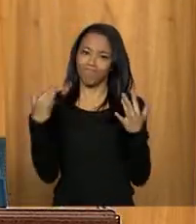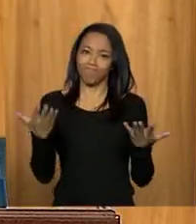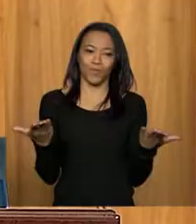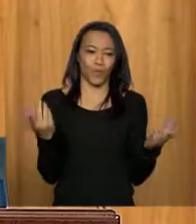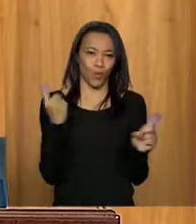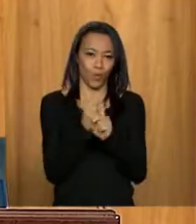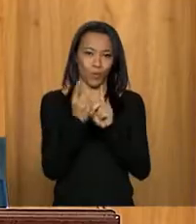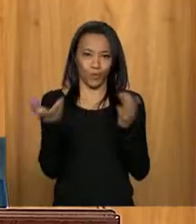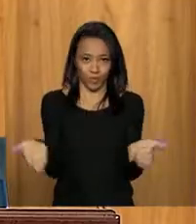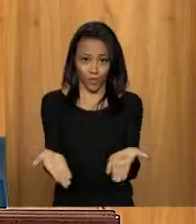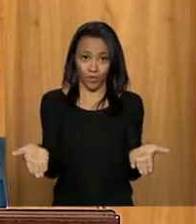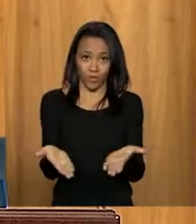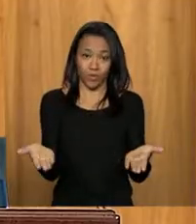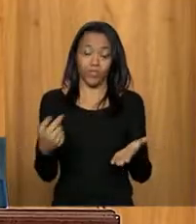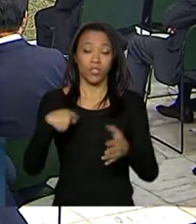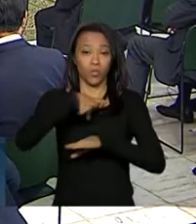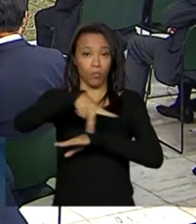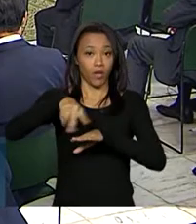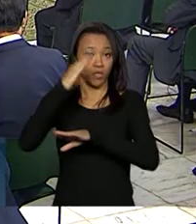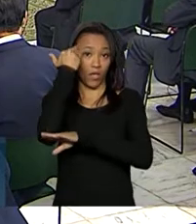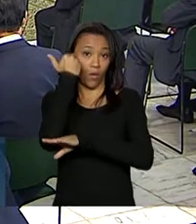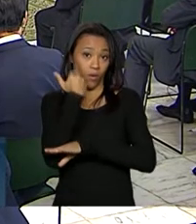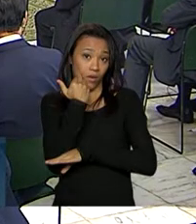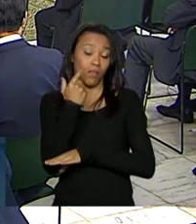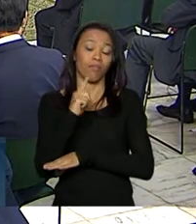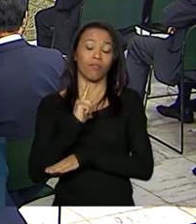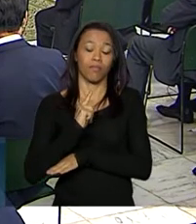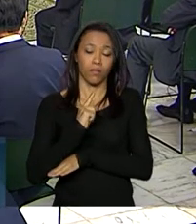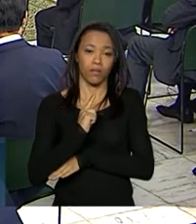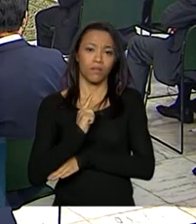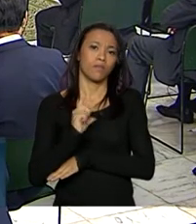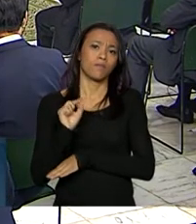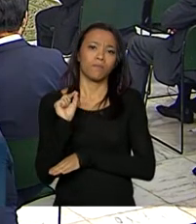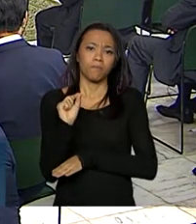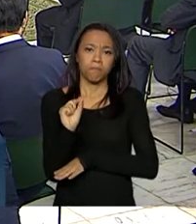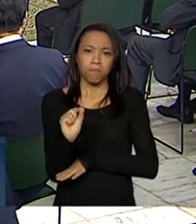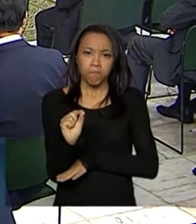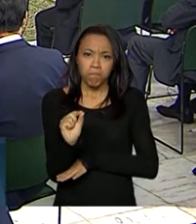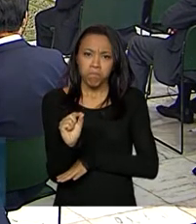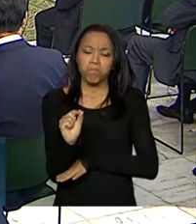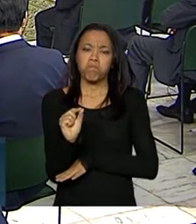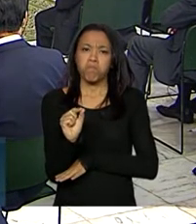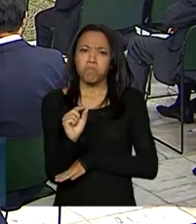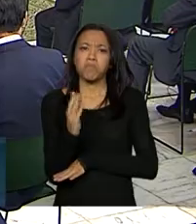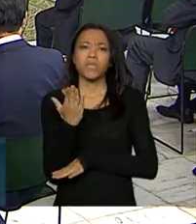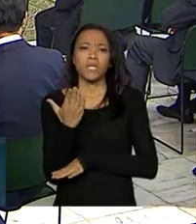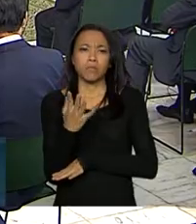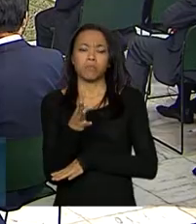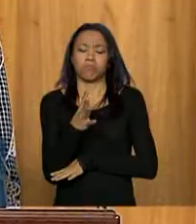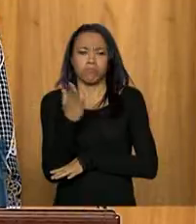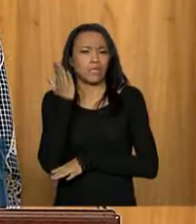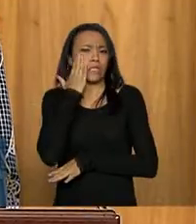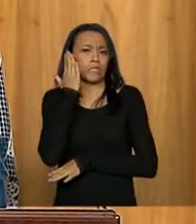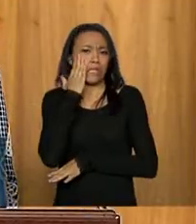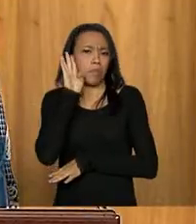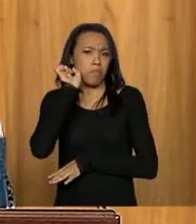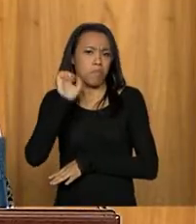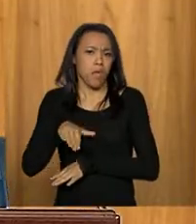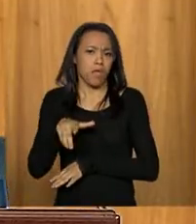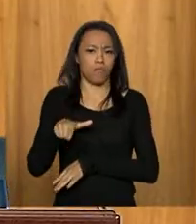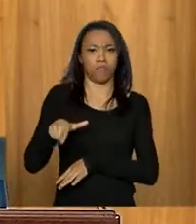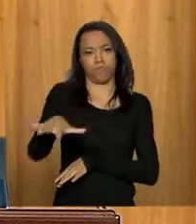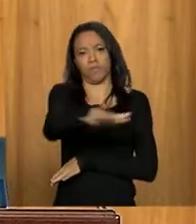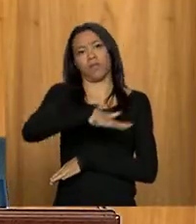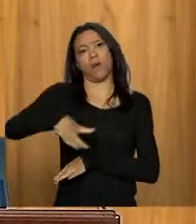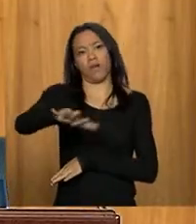a Coreia tem uma expertise bastante reconhecida nessa área. Quero mais